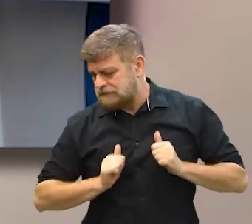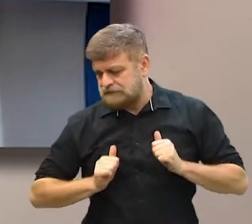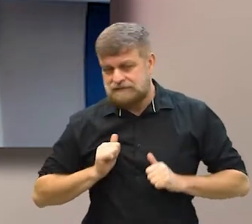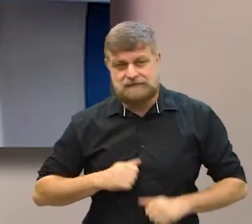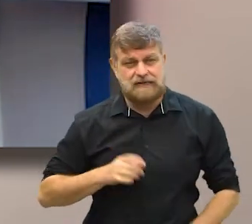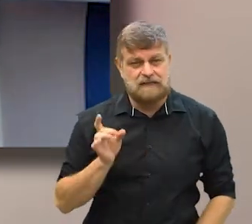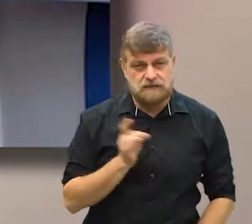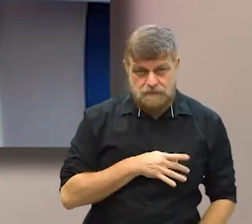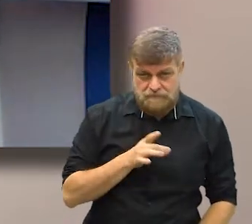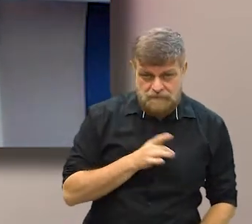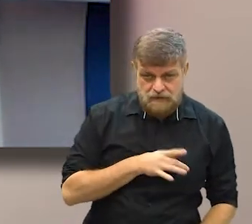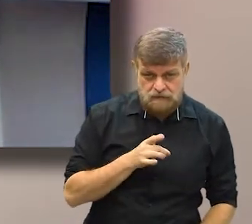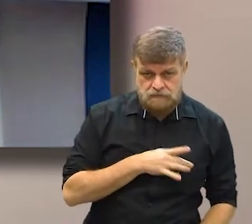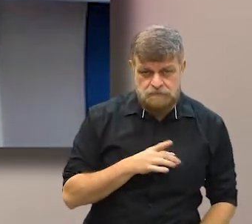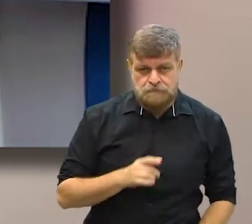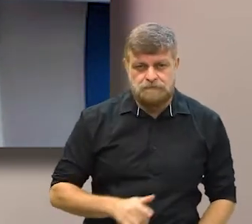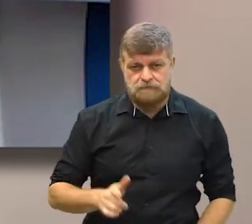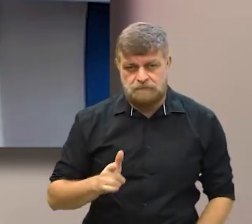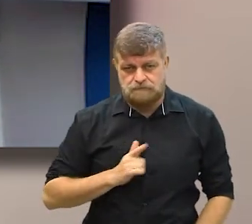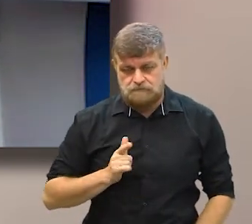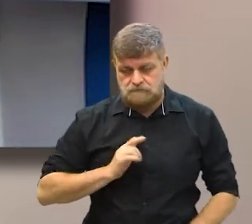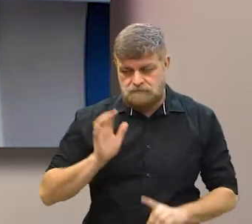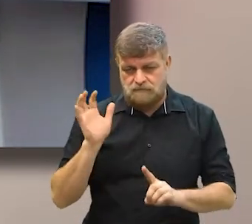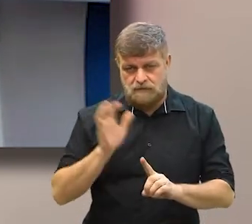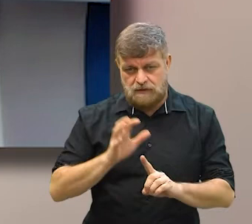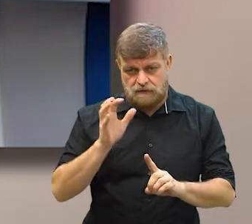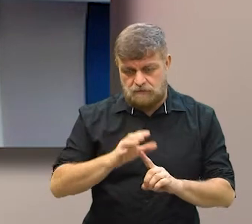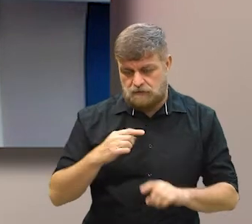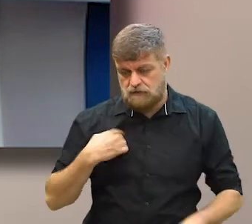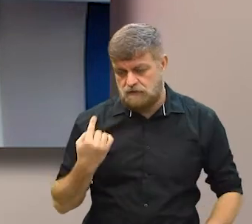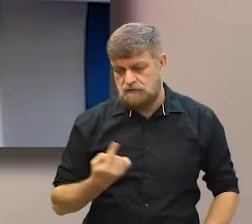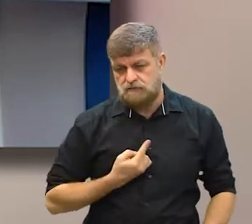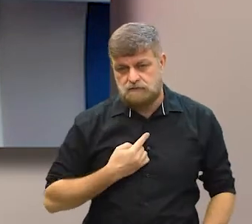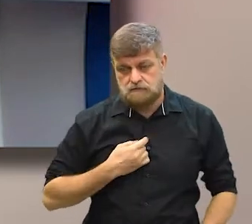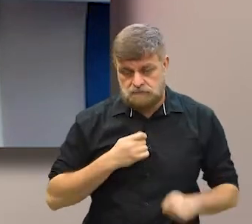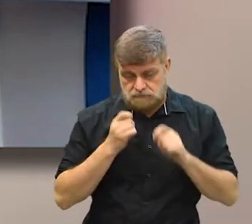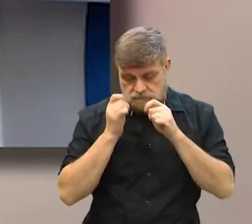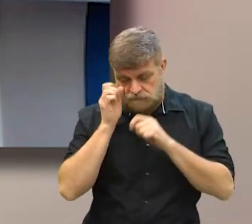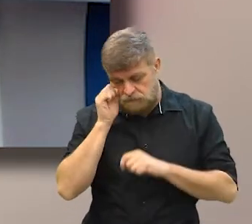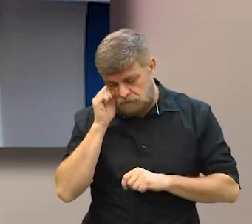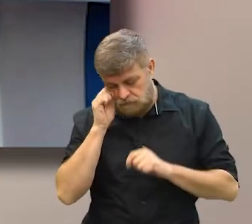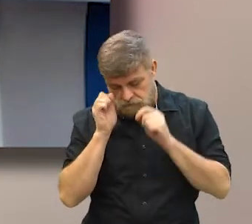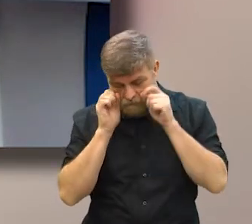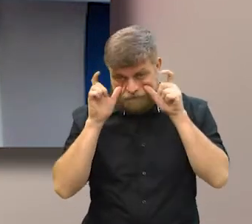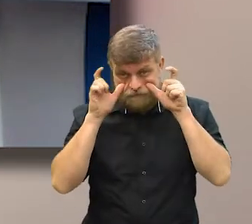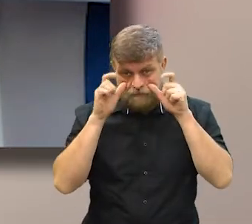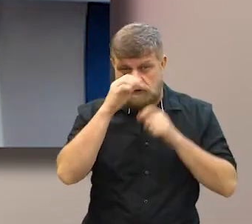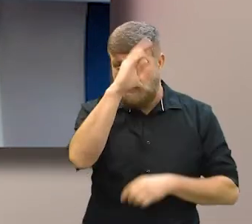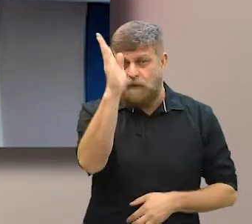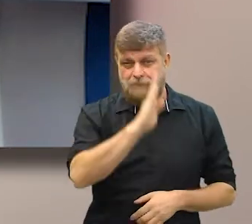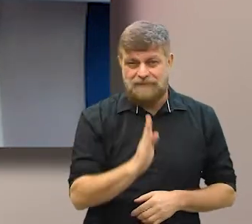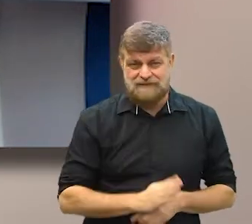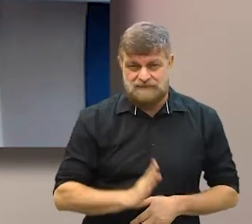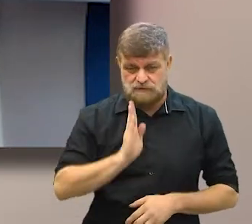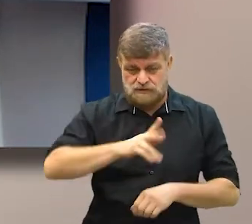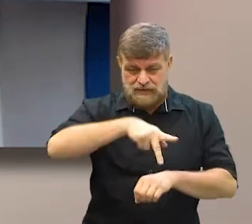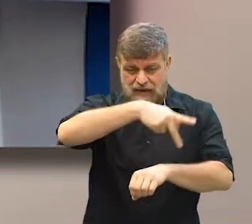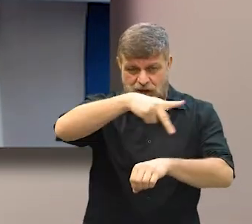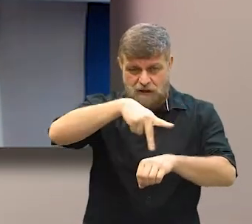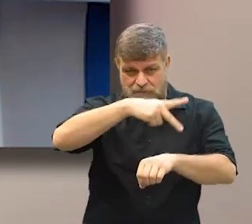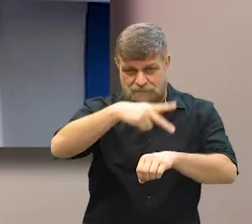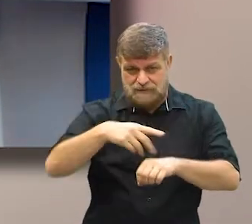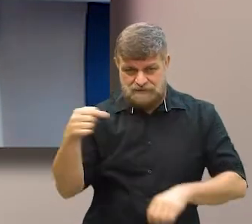angústia, medo, tem afetado demais o sono das pessoas. O Brasil, ele já é um